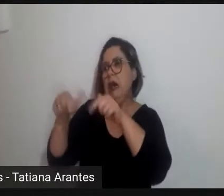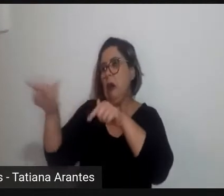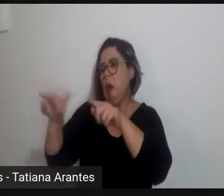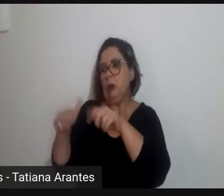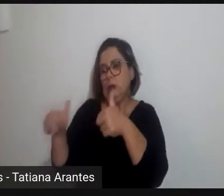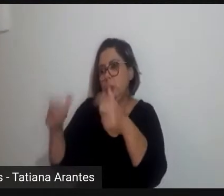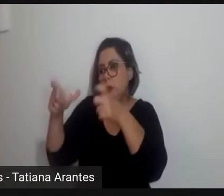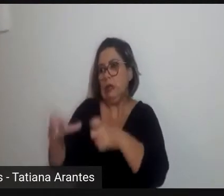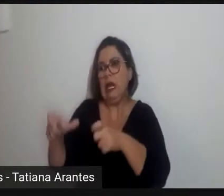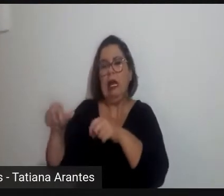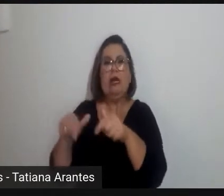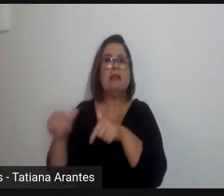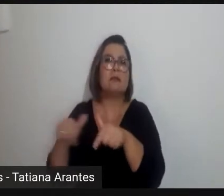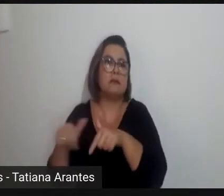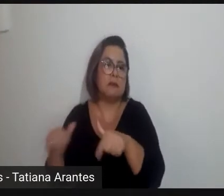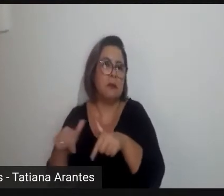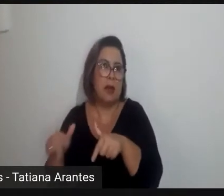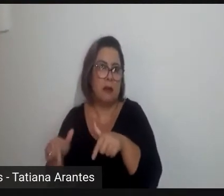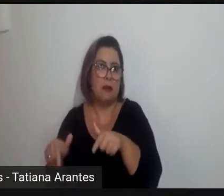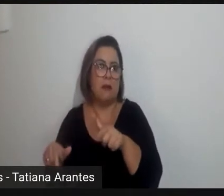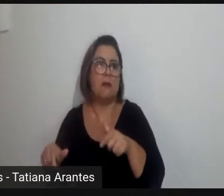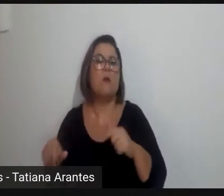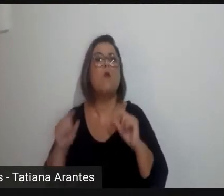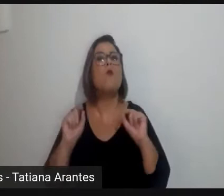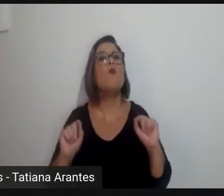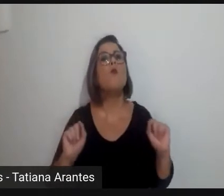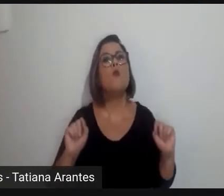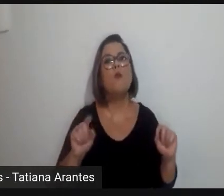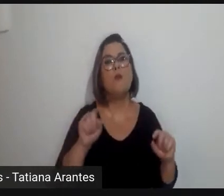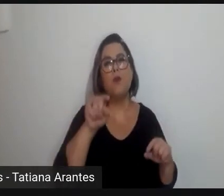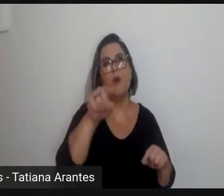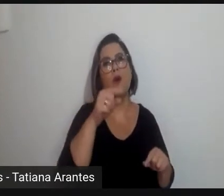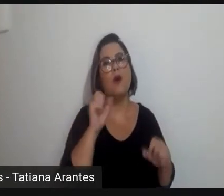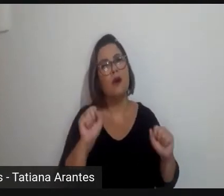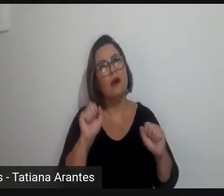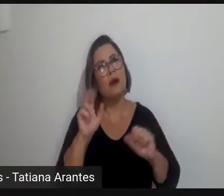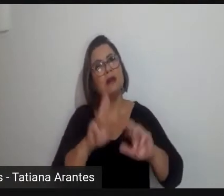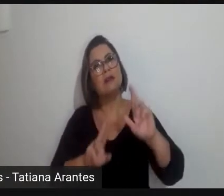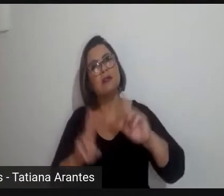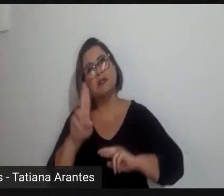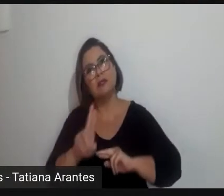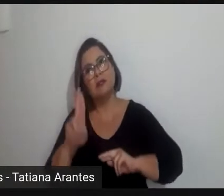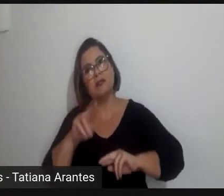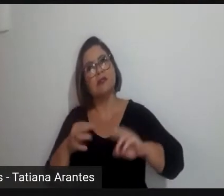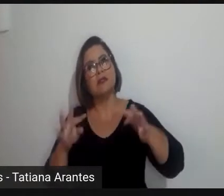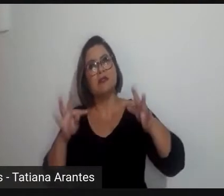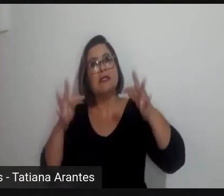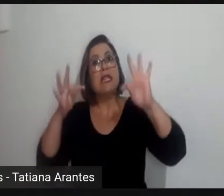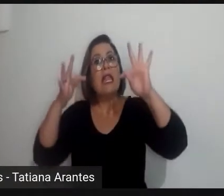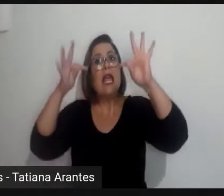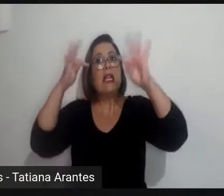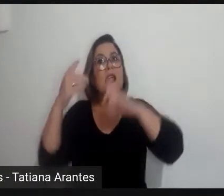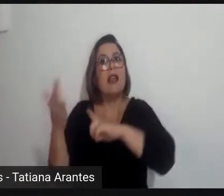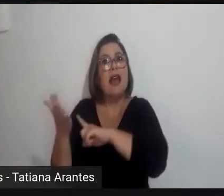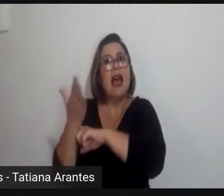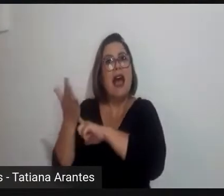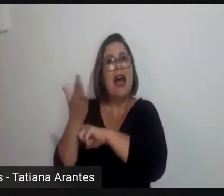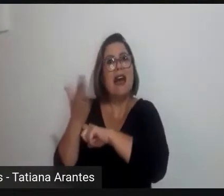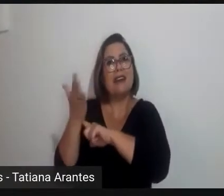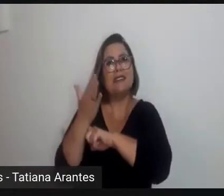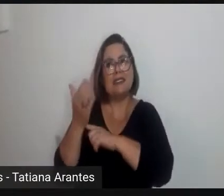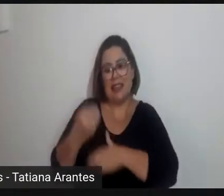pergunta, uma questão é o que você puder usar de tecnologia para facilitar a sua vida, deve ser